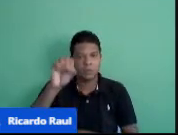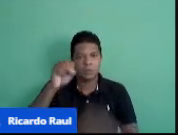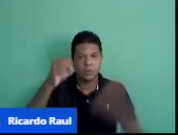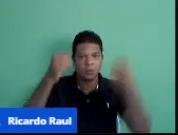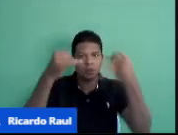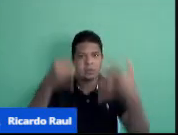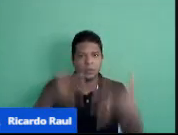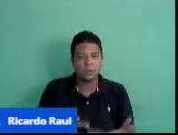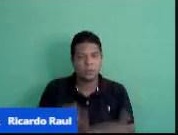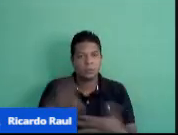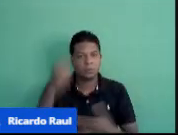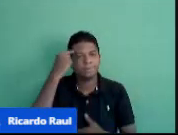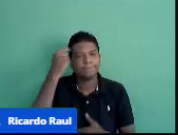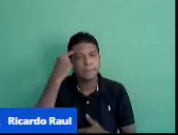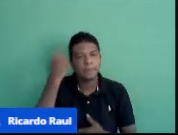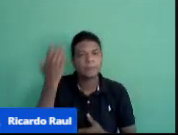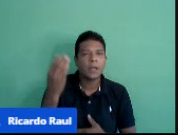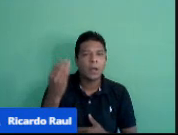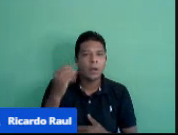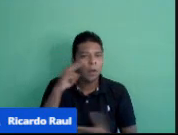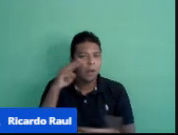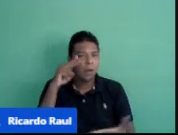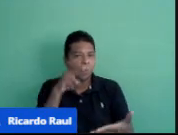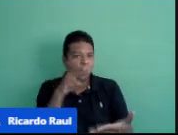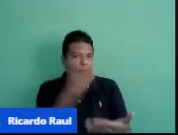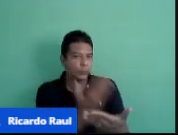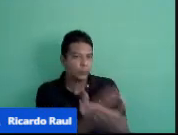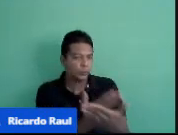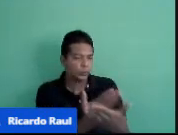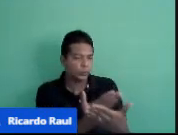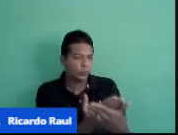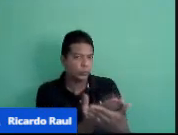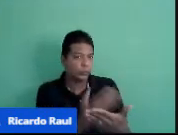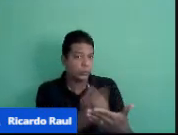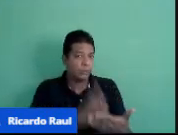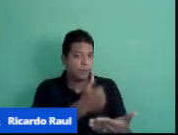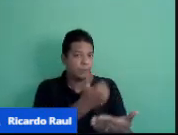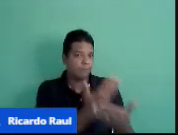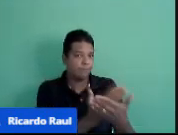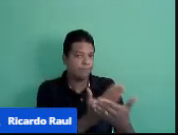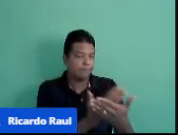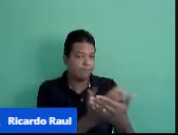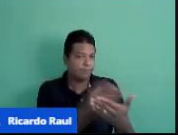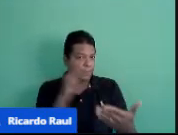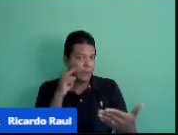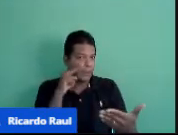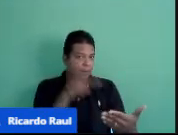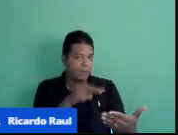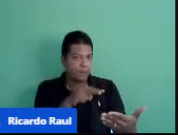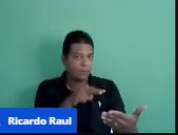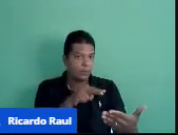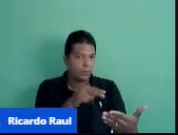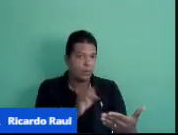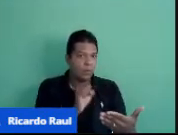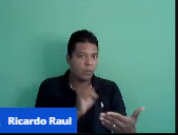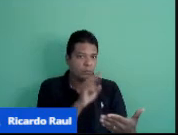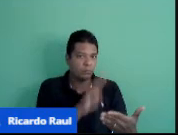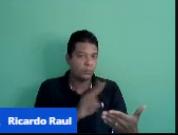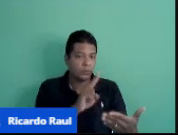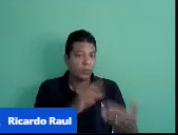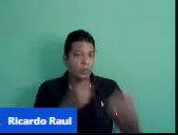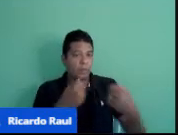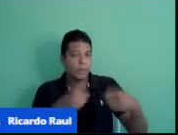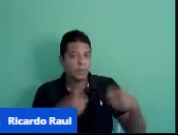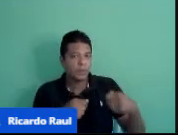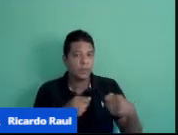mesmo, né? Você olha, estuda o caderno primeiro, você vai ver o que o seu aluno precisa